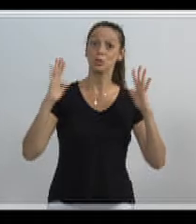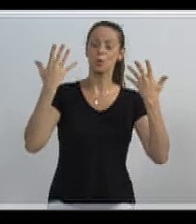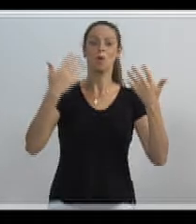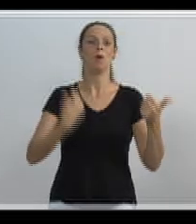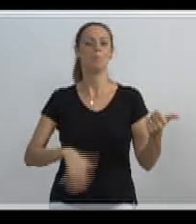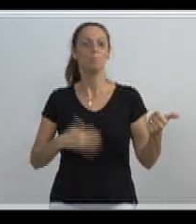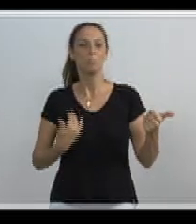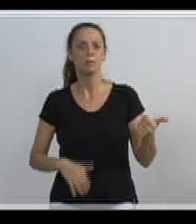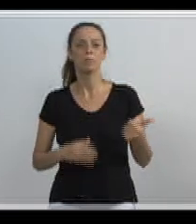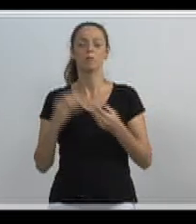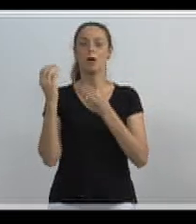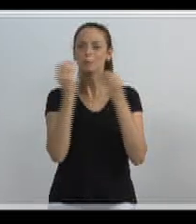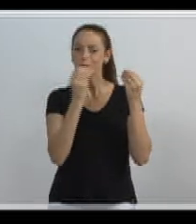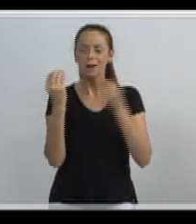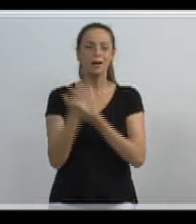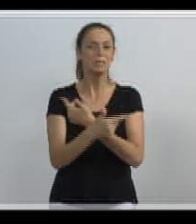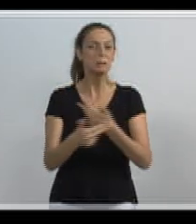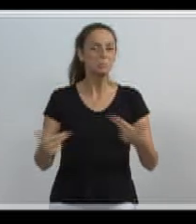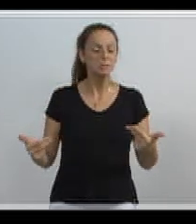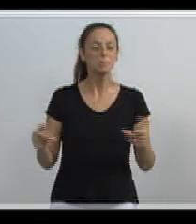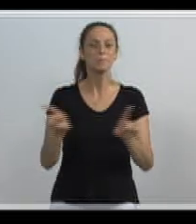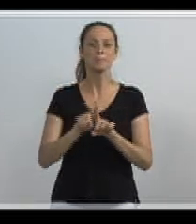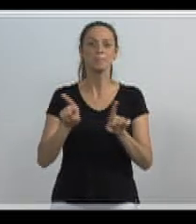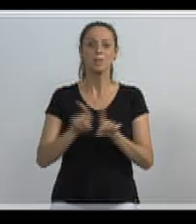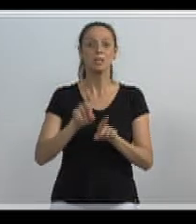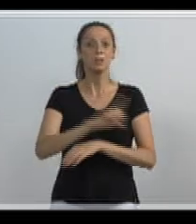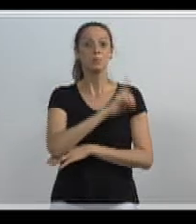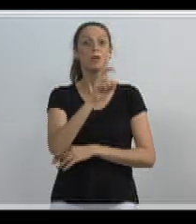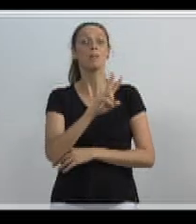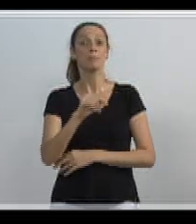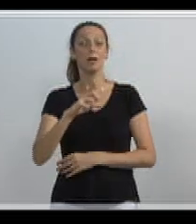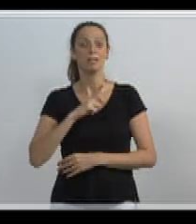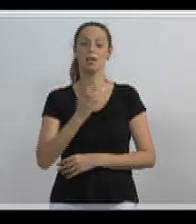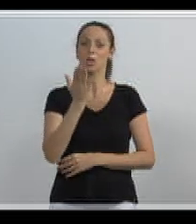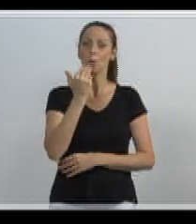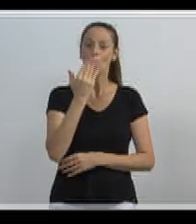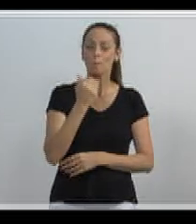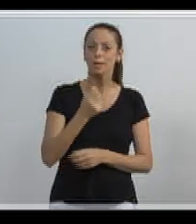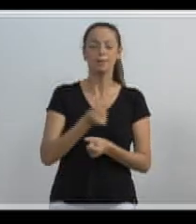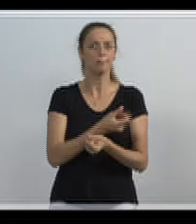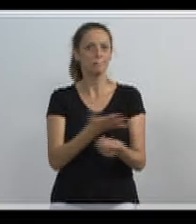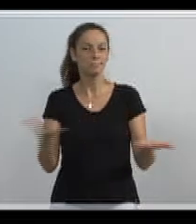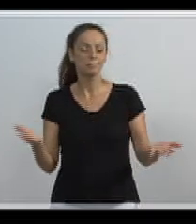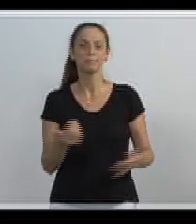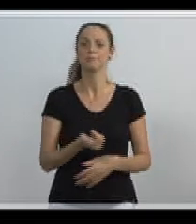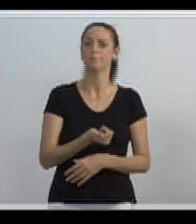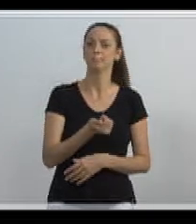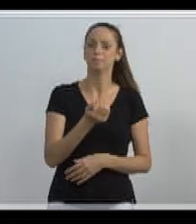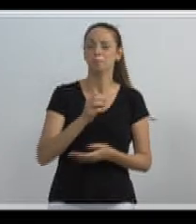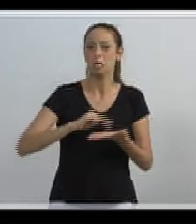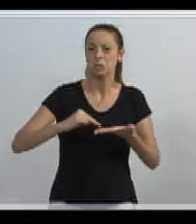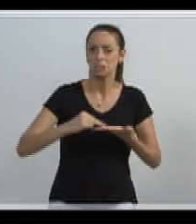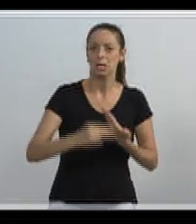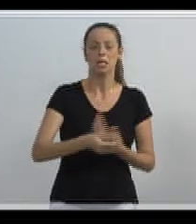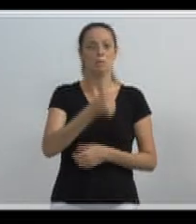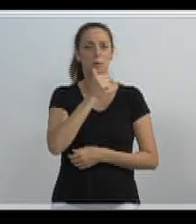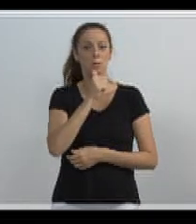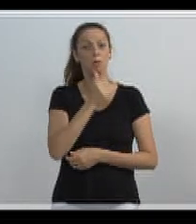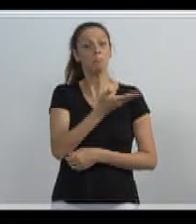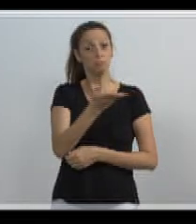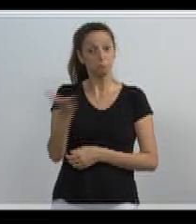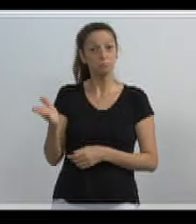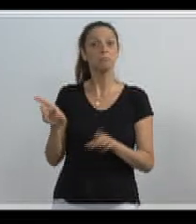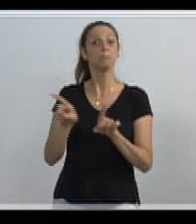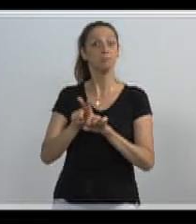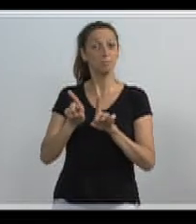vão tocar gaita, enfim. E no dia serão servidos bebidas, comidas, pastéis, guloseimas, etc. Todos estão convidados, até você,